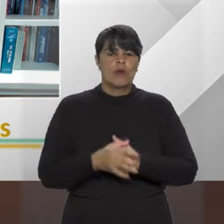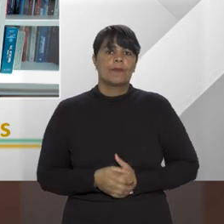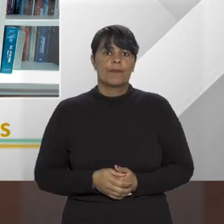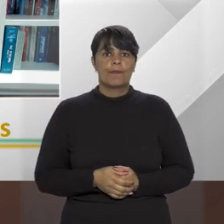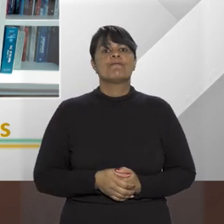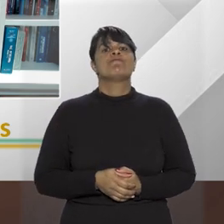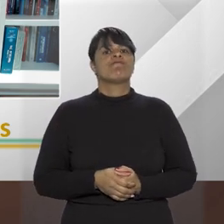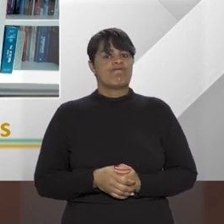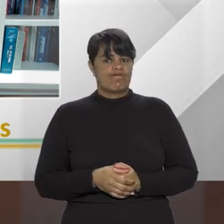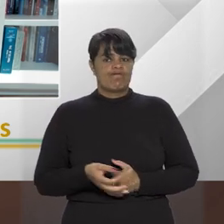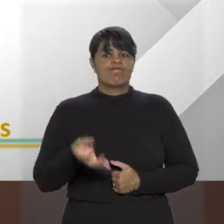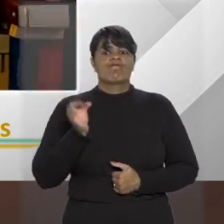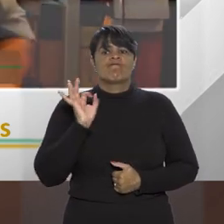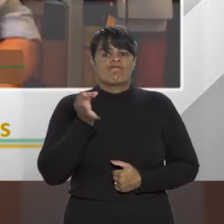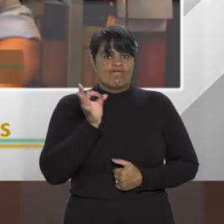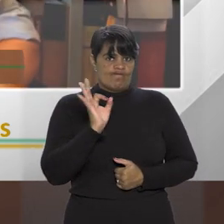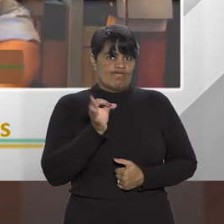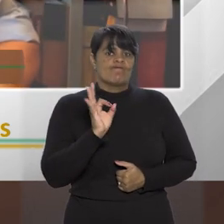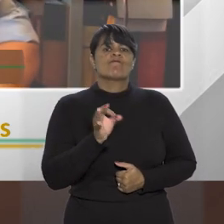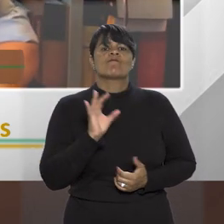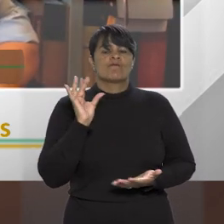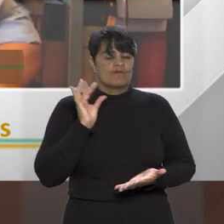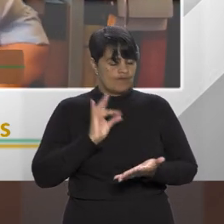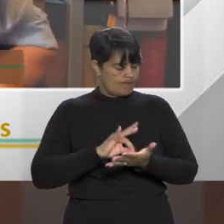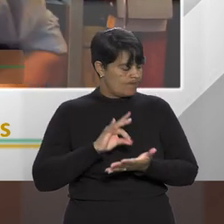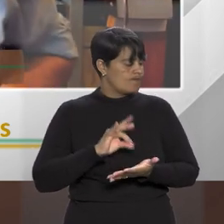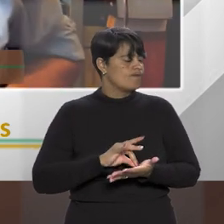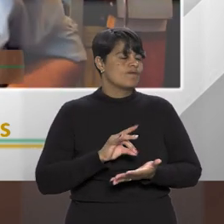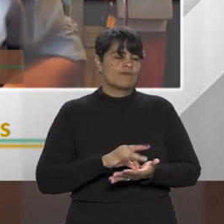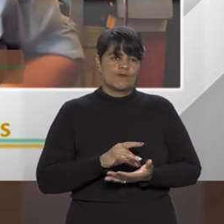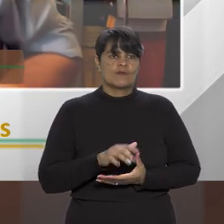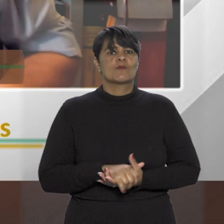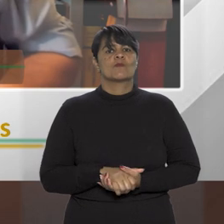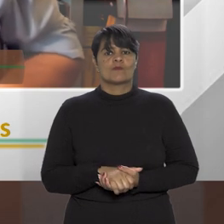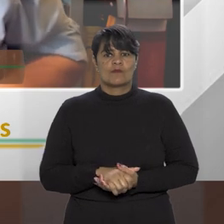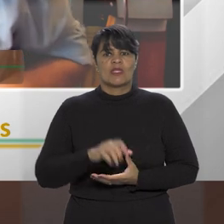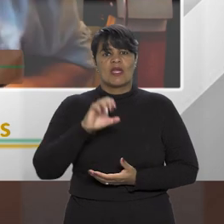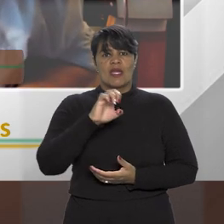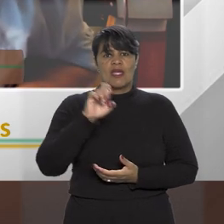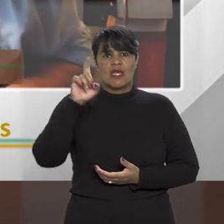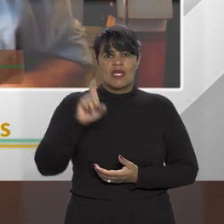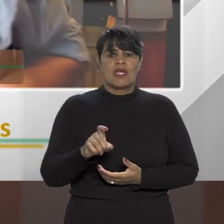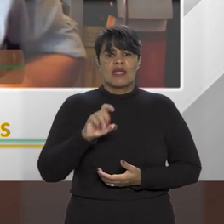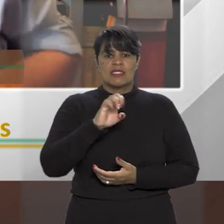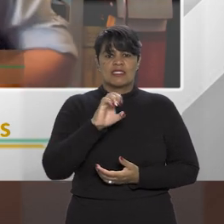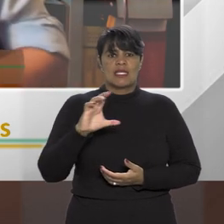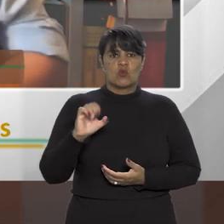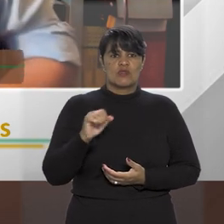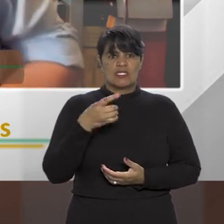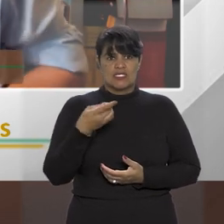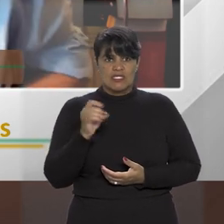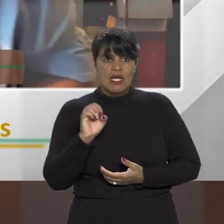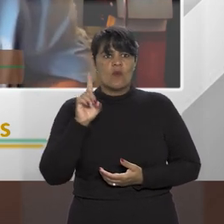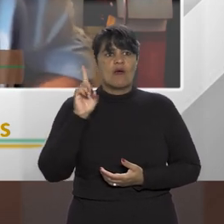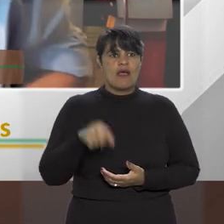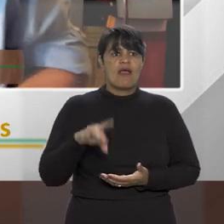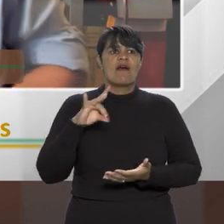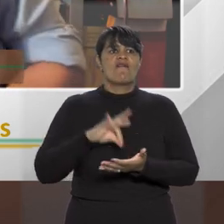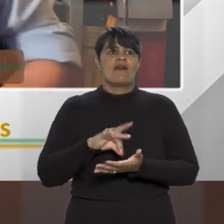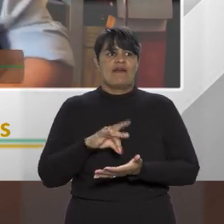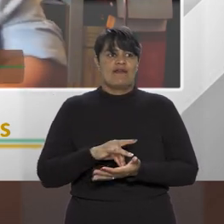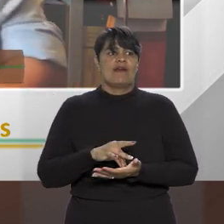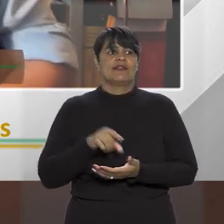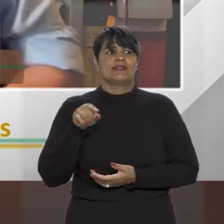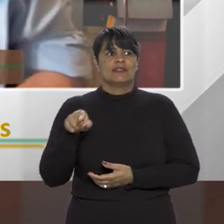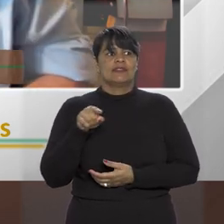acho que não há nem disputa em torno desse problema. Agora, deixa eu lhe dizer uma coisa, Fátima, para você ver como é difícil